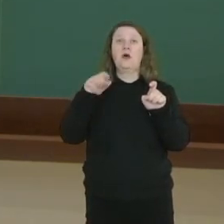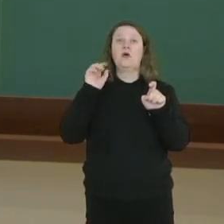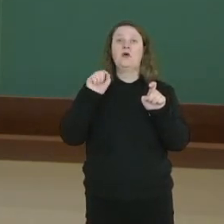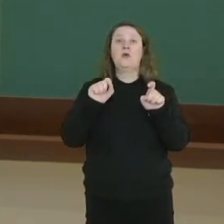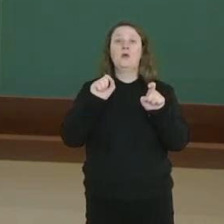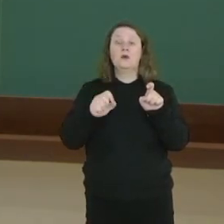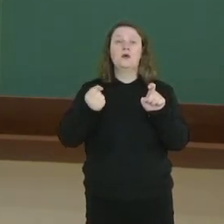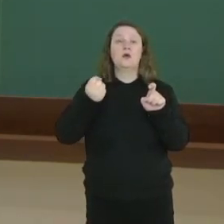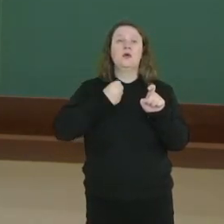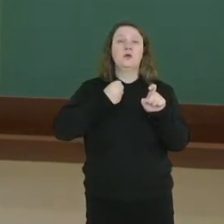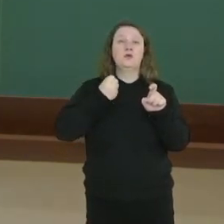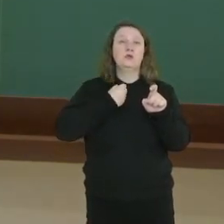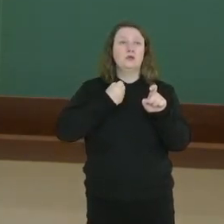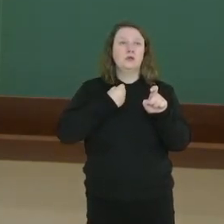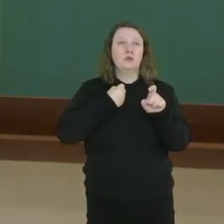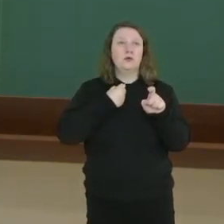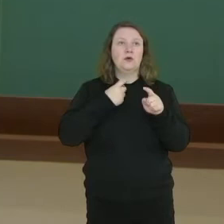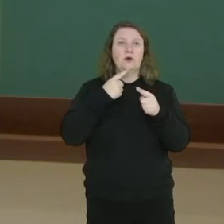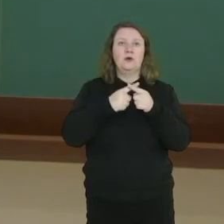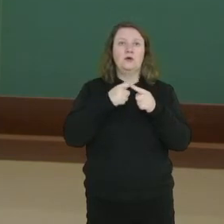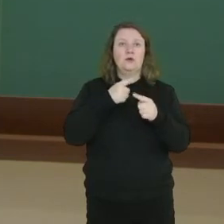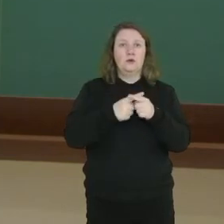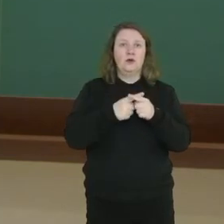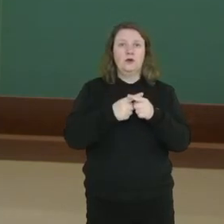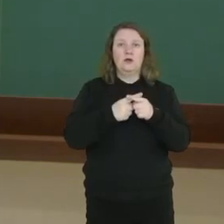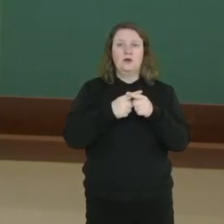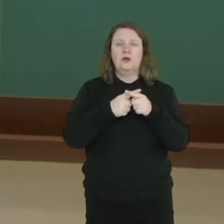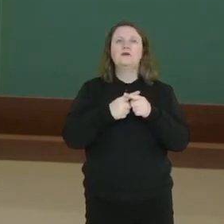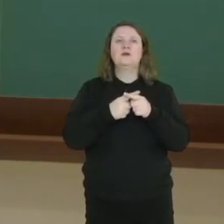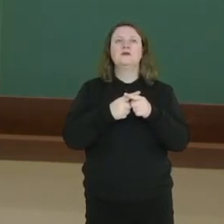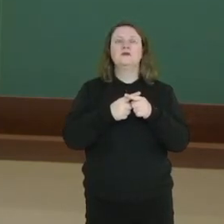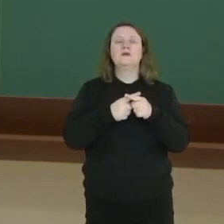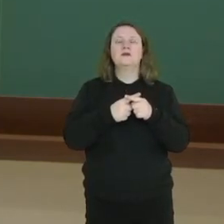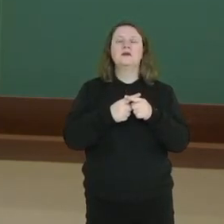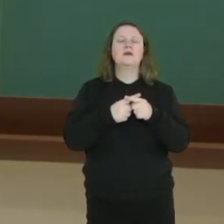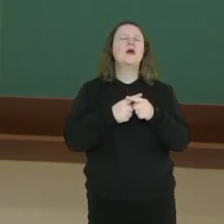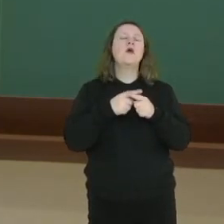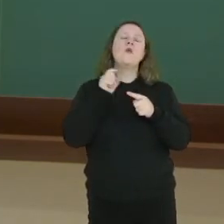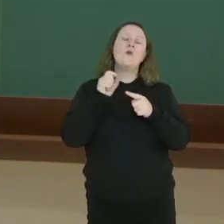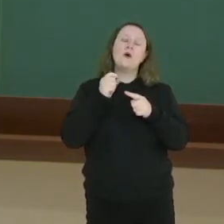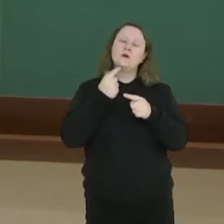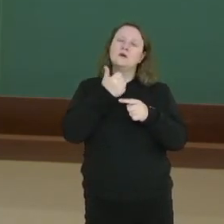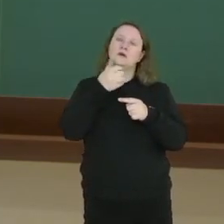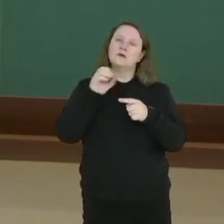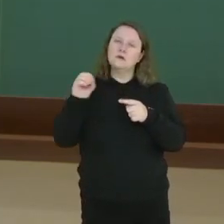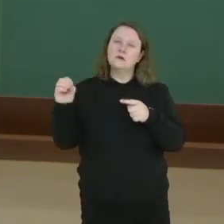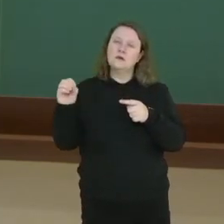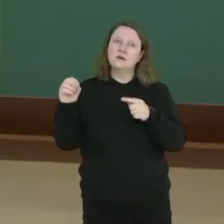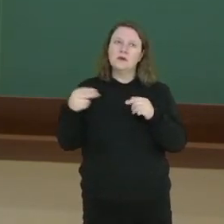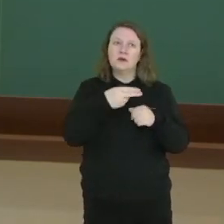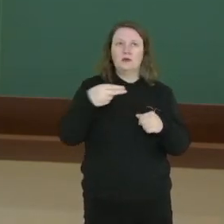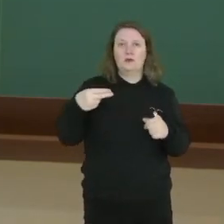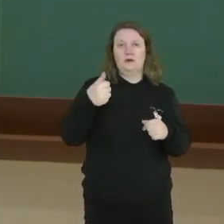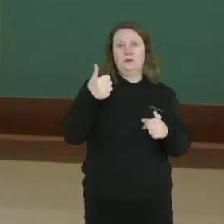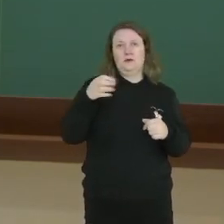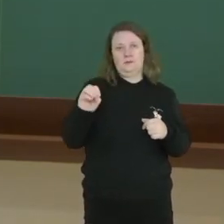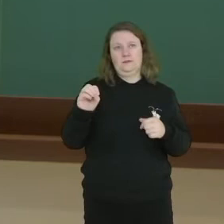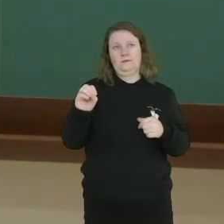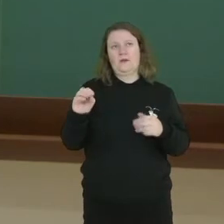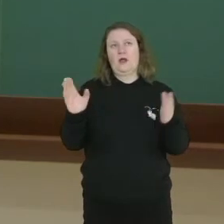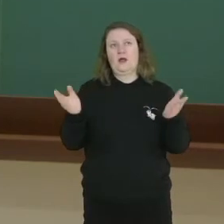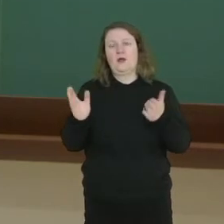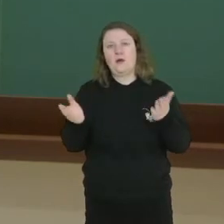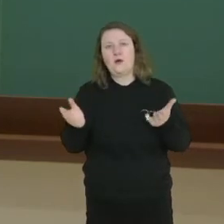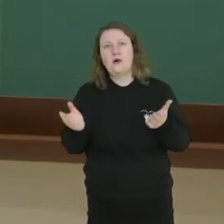número que vezes ele mesmo dá o carinha que está lá dentro. Então é 10. Pronto, eu consegui descobrir a distância entre as duas cidades. Nós estamos